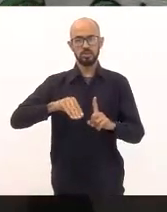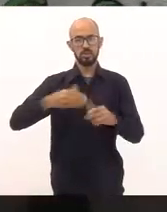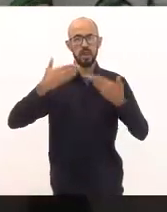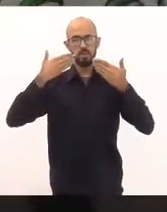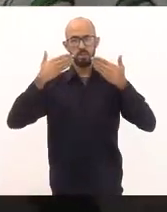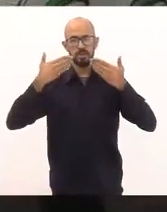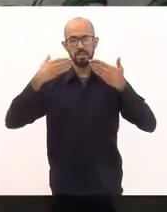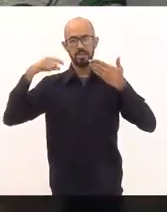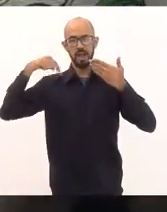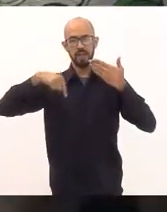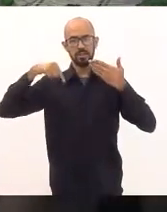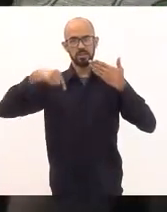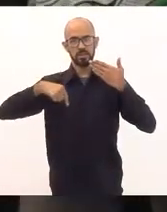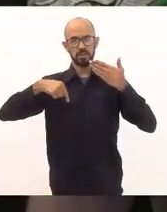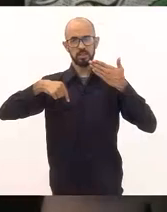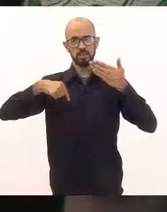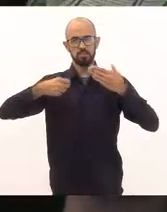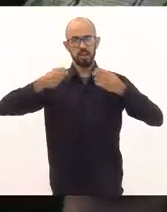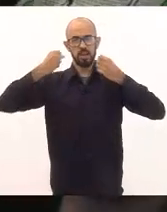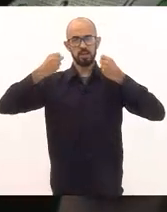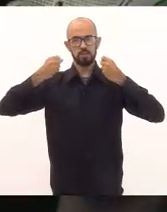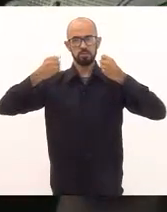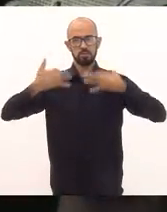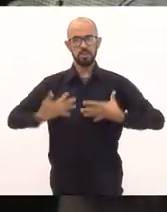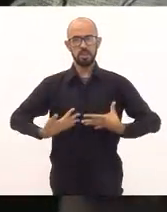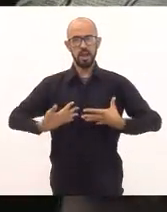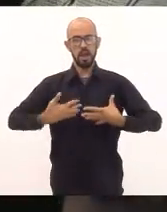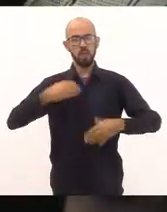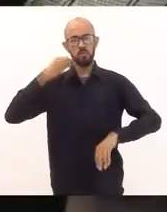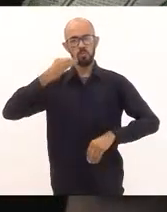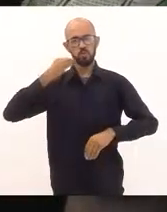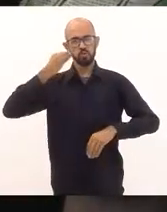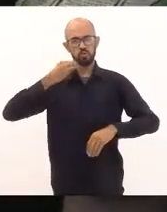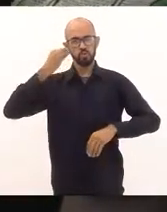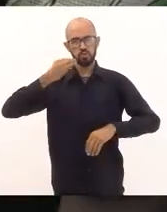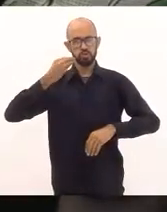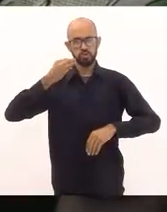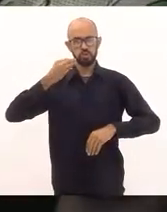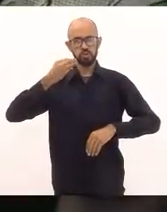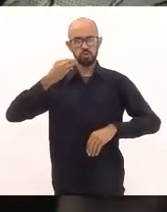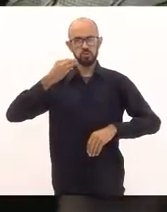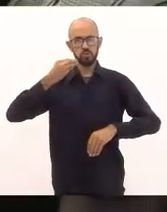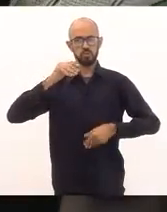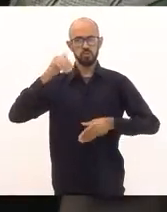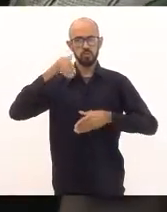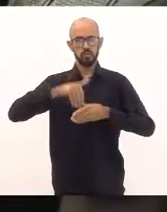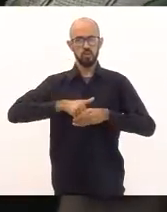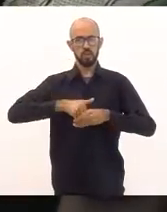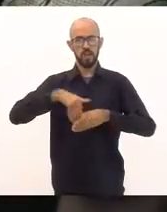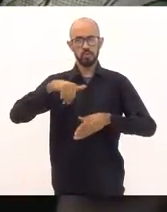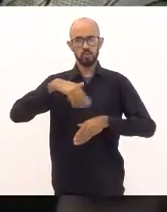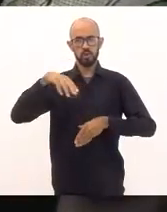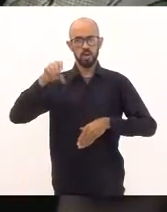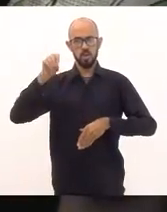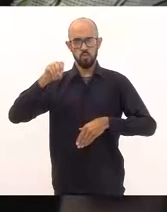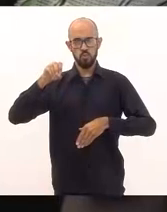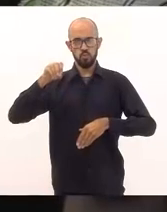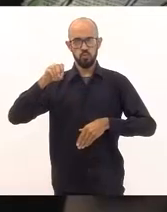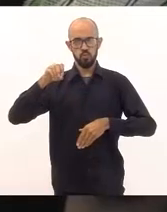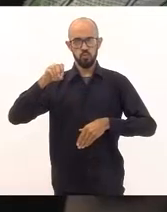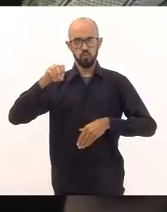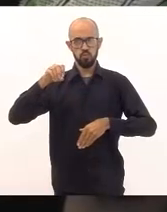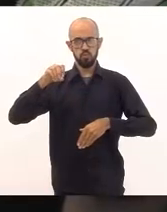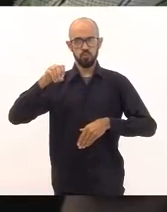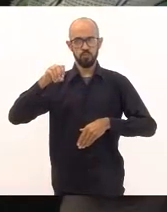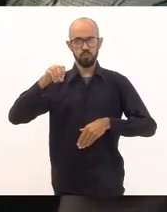neste plenário para dizer o motivo que deu o voto não, que nesse